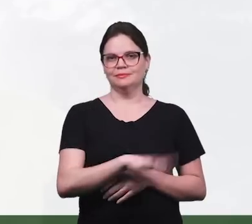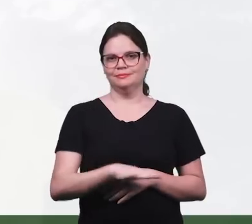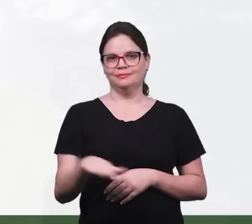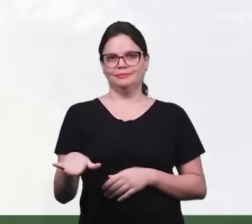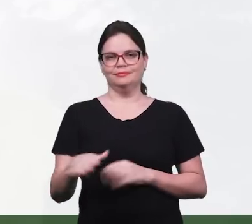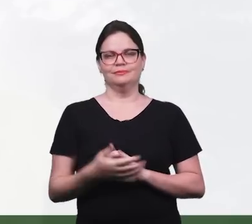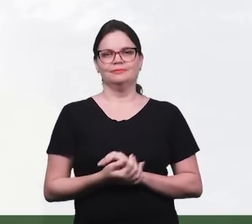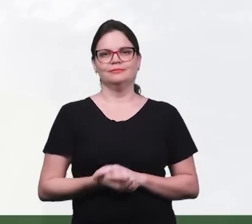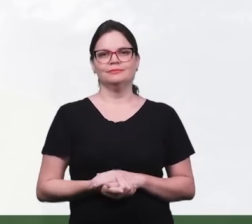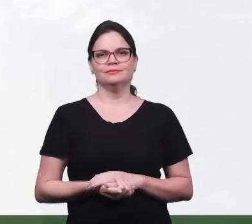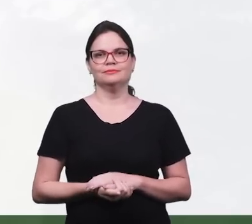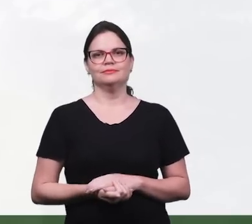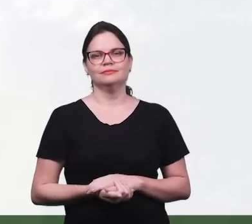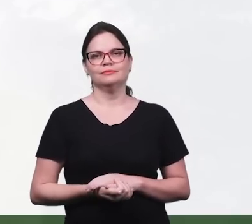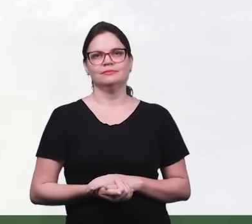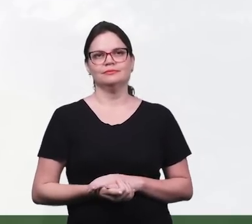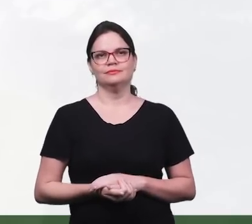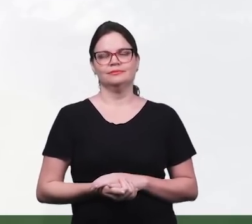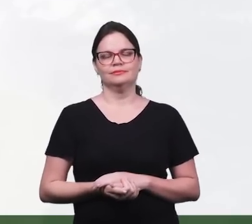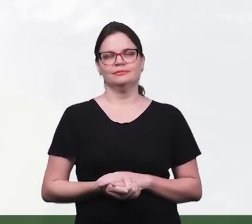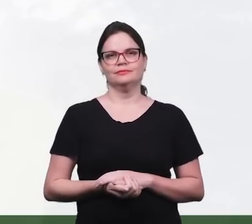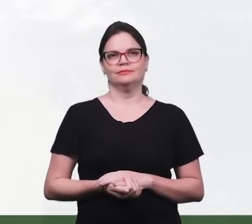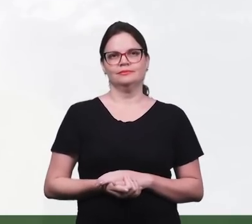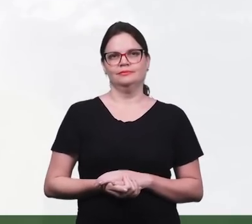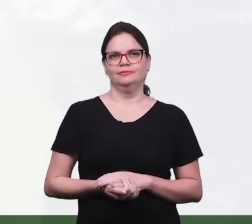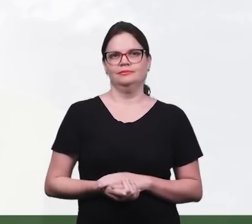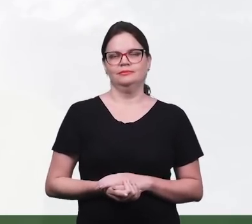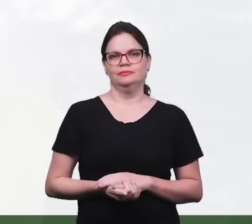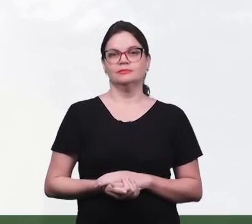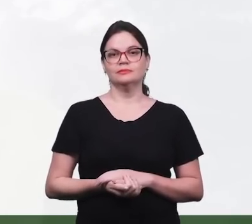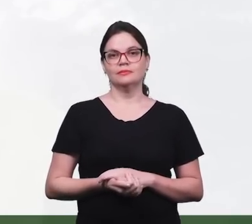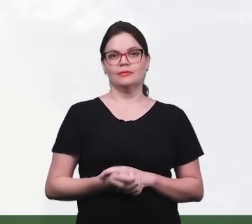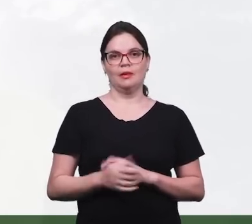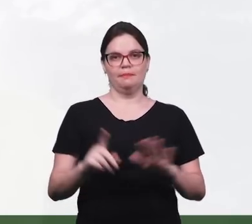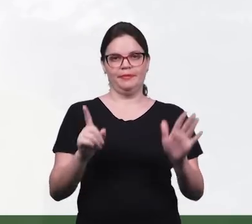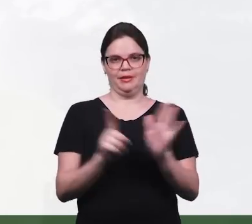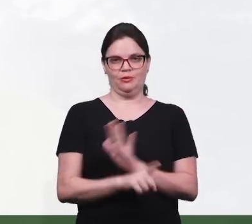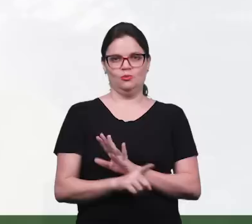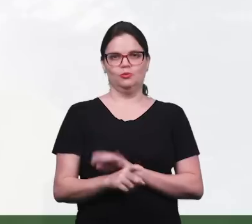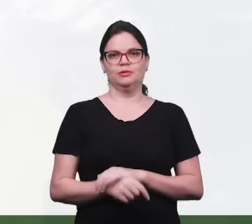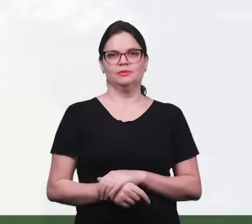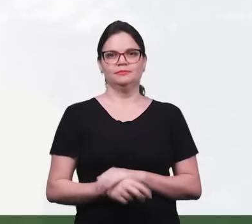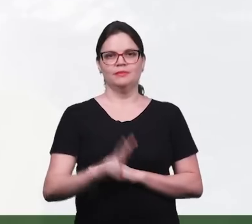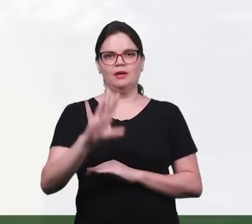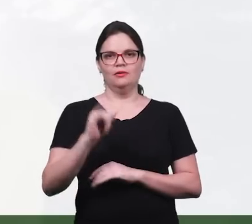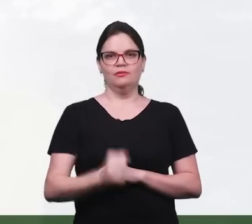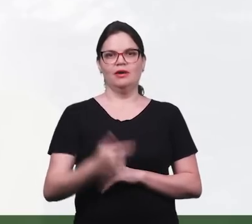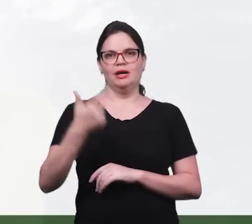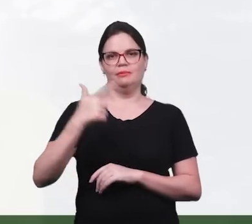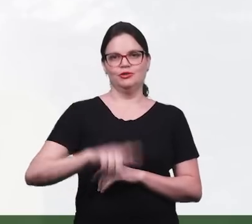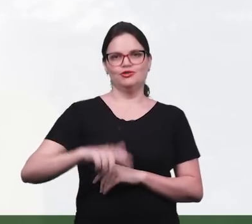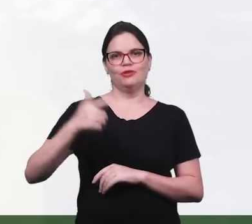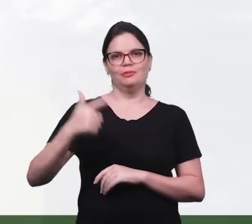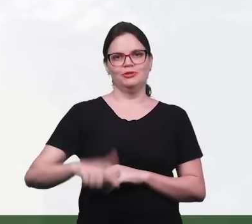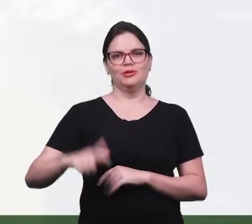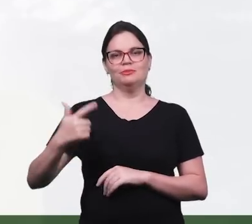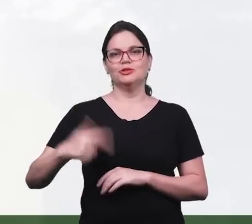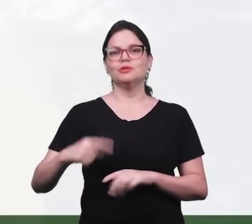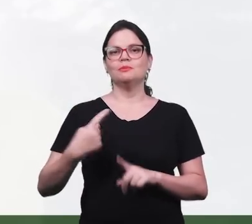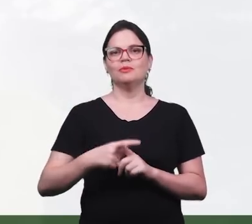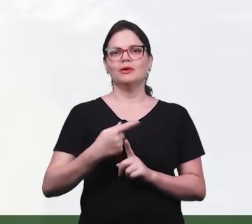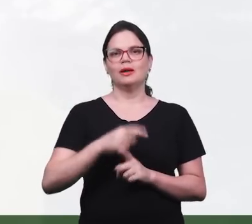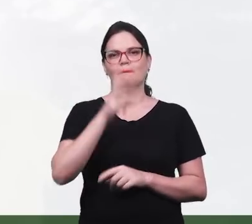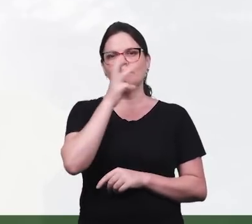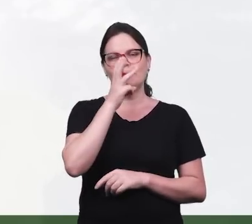classe de crianças, intermediários e adolescentes. Essa pergunta, ela vai ser repetida várias vezes, porque as professoras e as